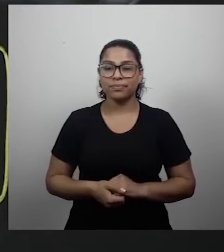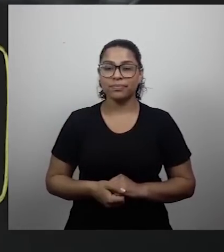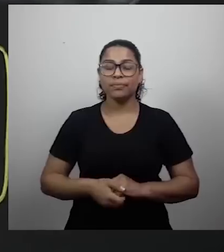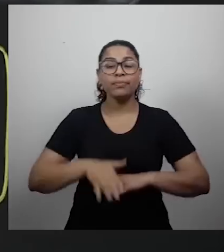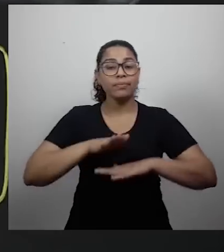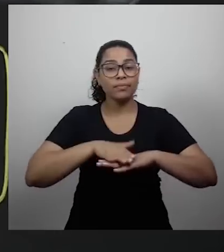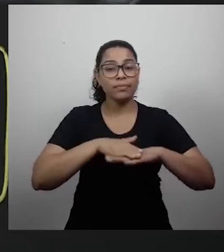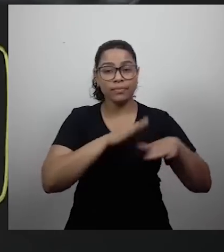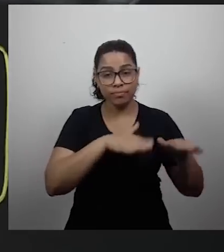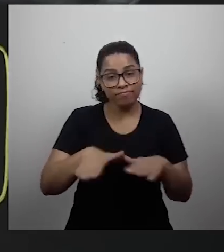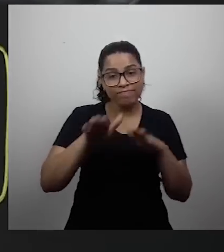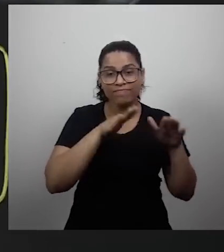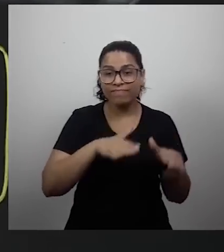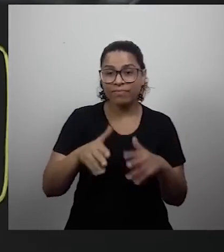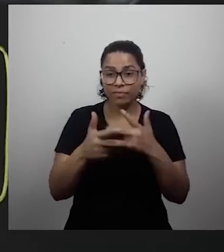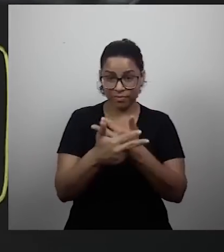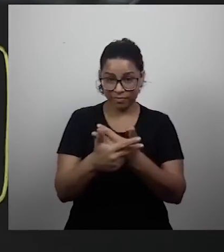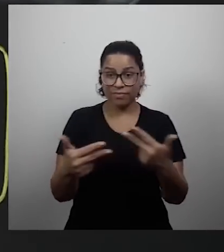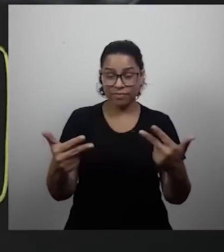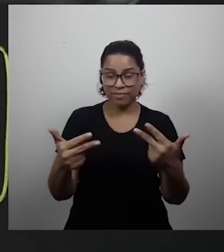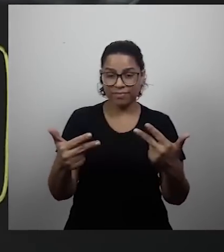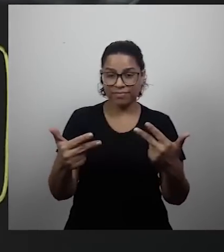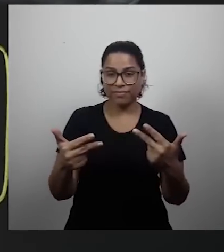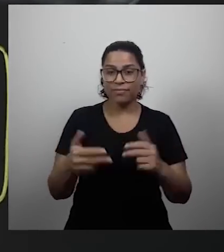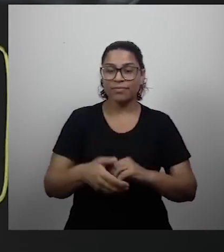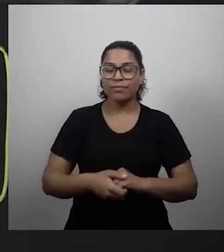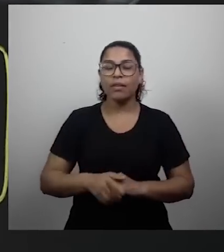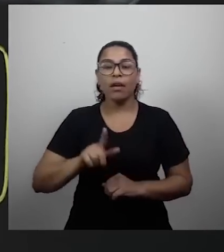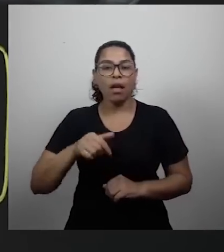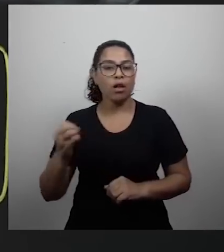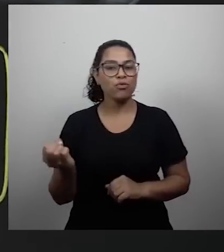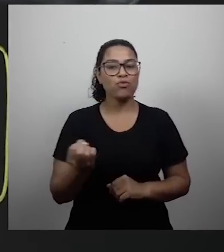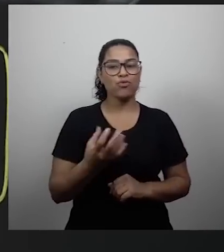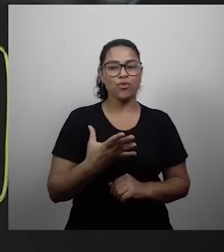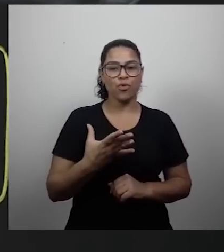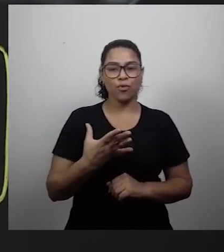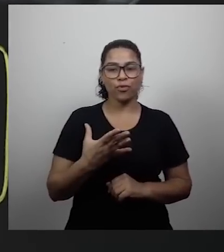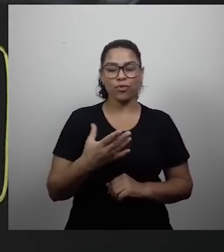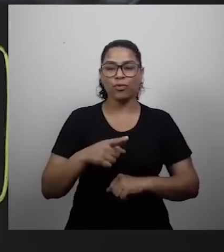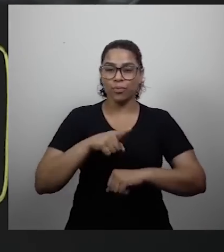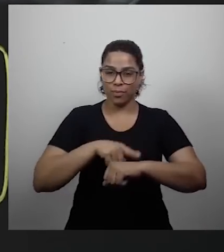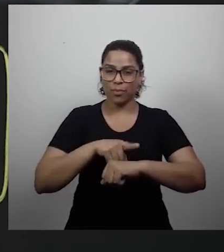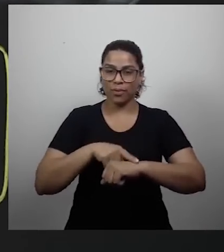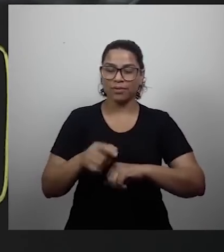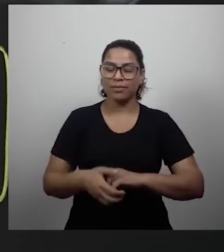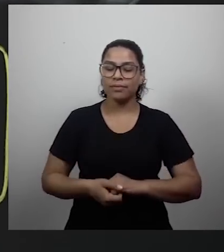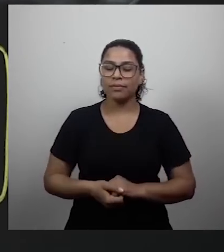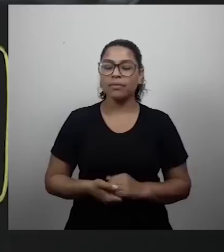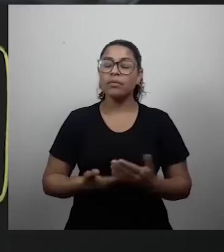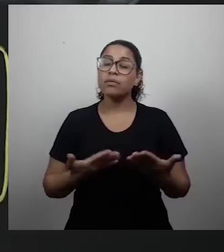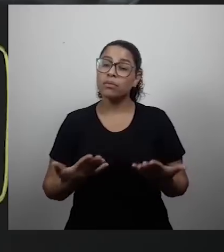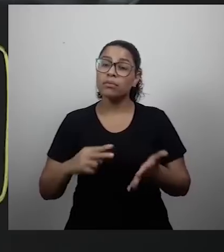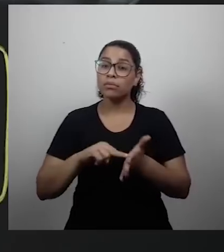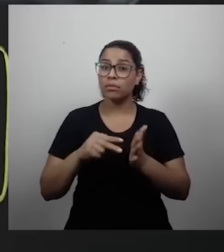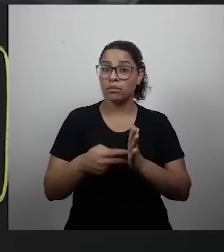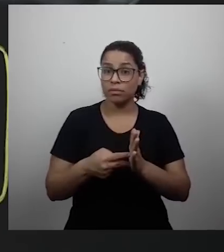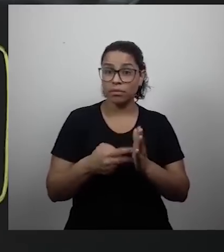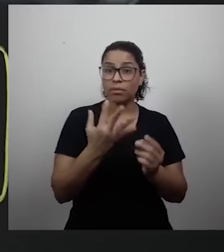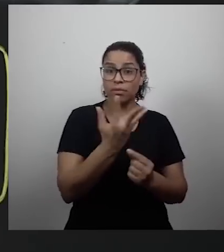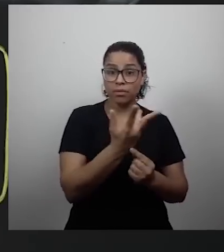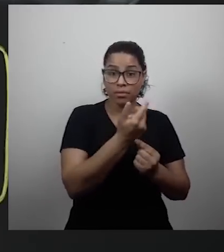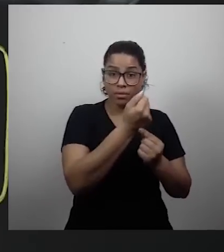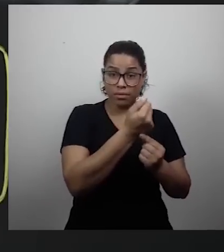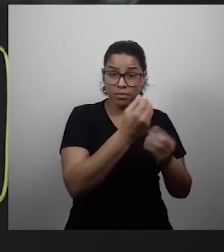produzir mercadorias, essa era a grande novidade do momento. Volto a dizer, não quer dizer que o artesanato tinha